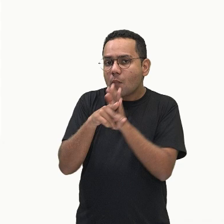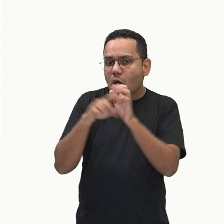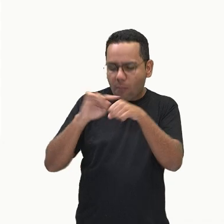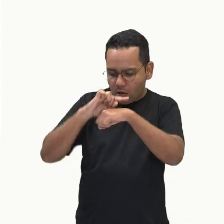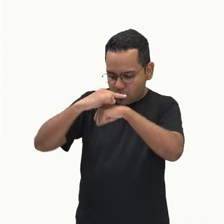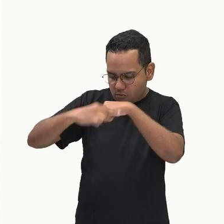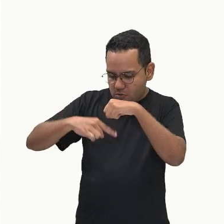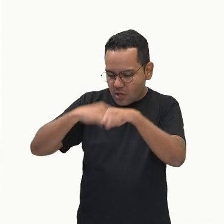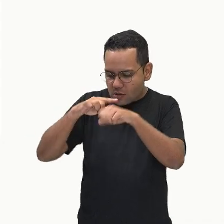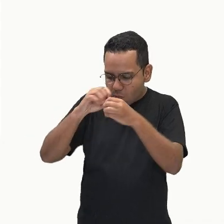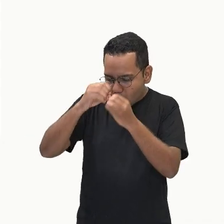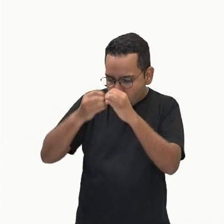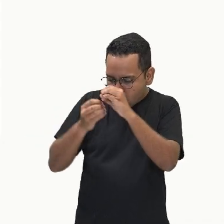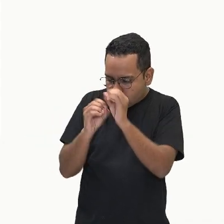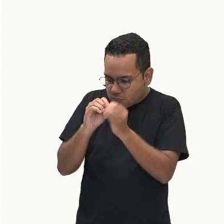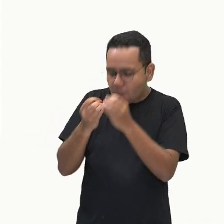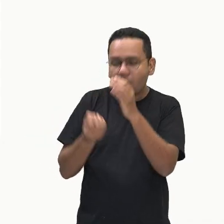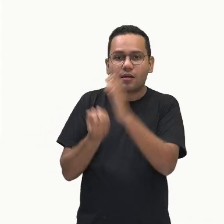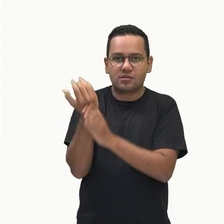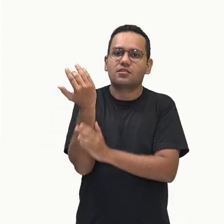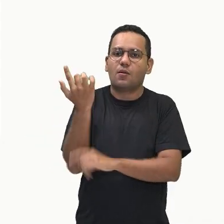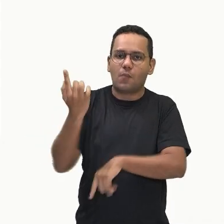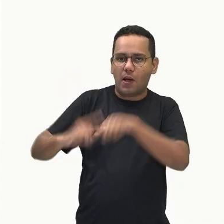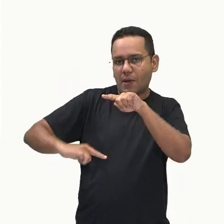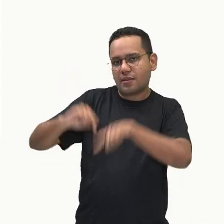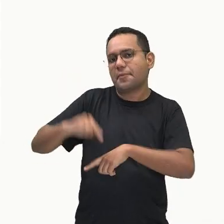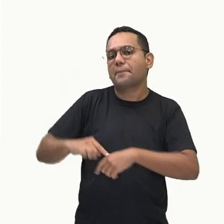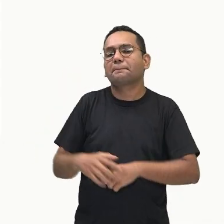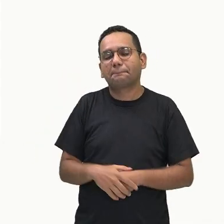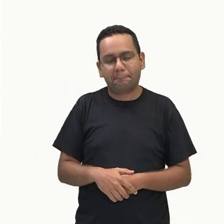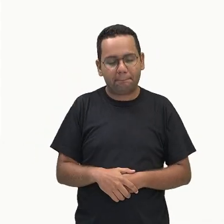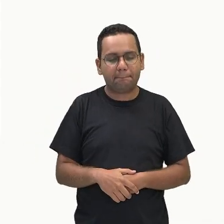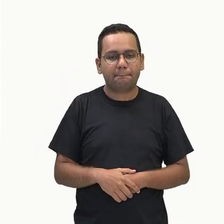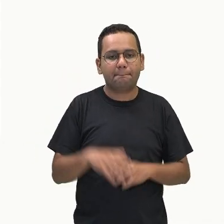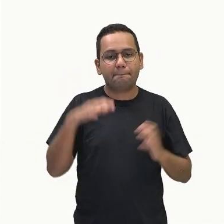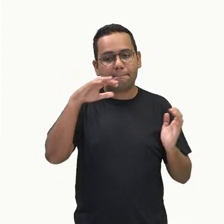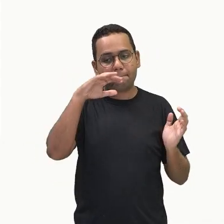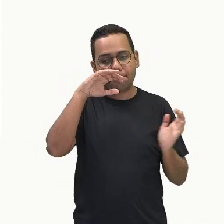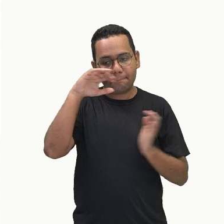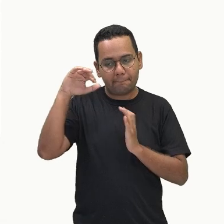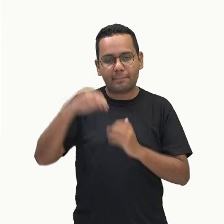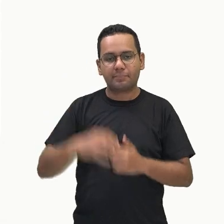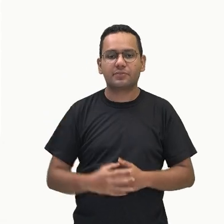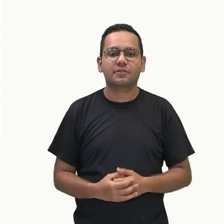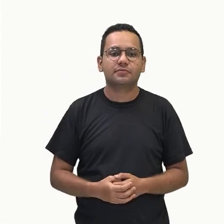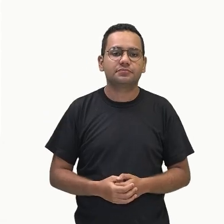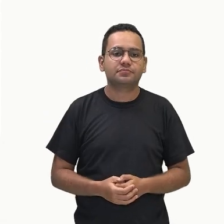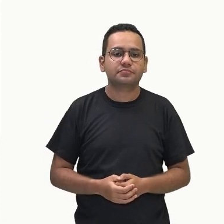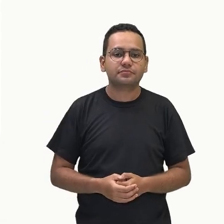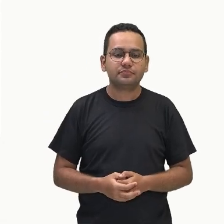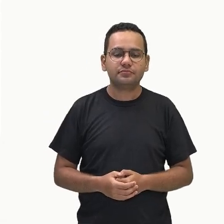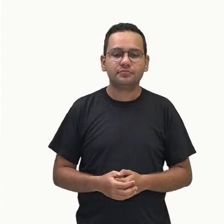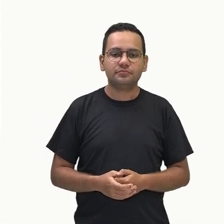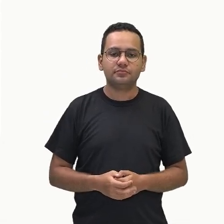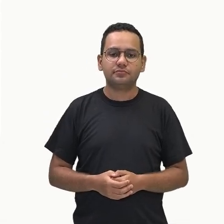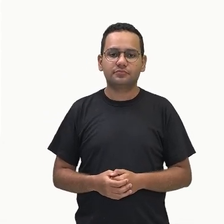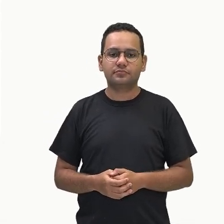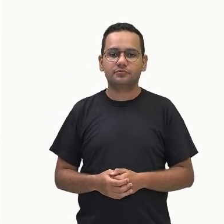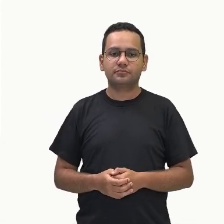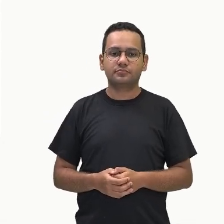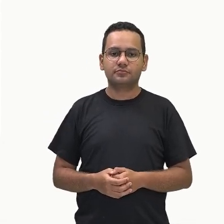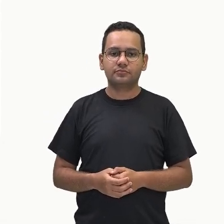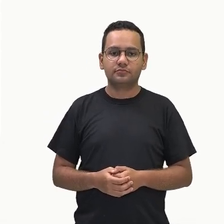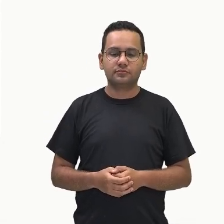formar um determinado composto, certo? Vamos adiante então. Perceba o seguinte, sobre a